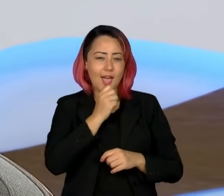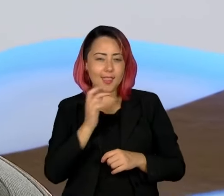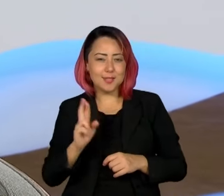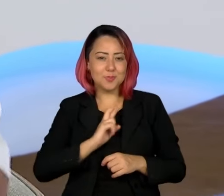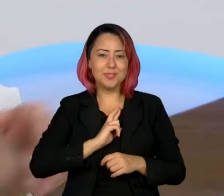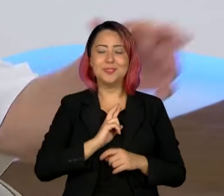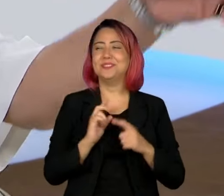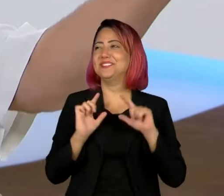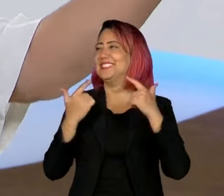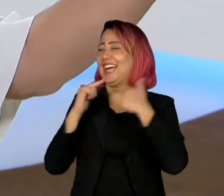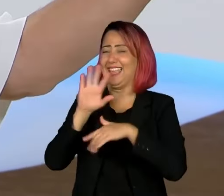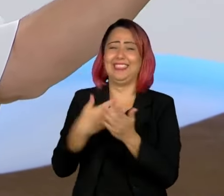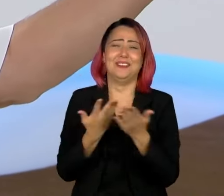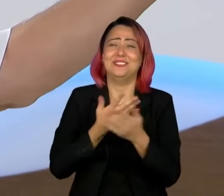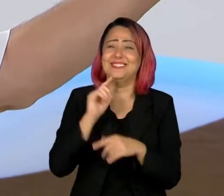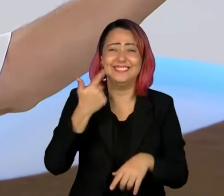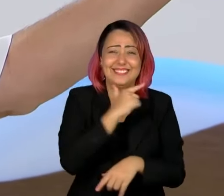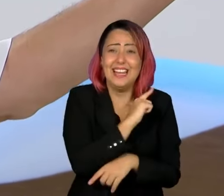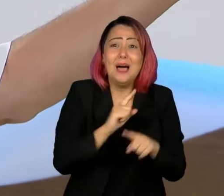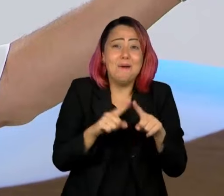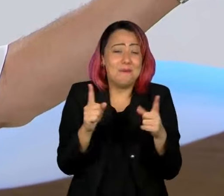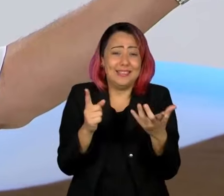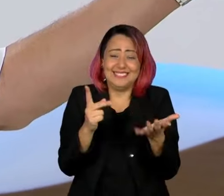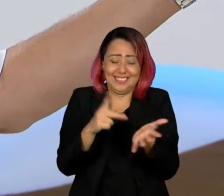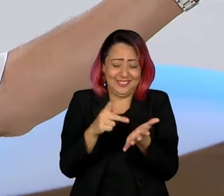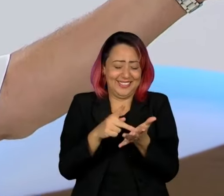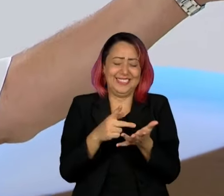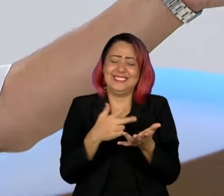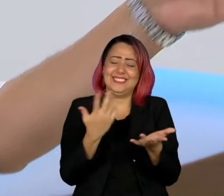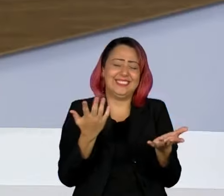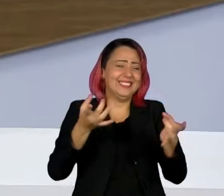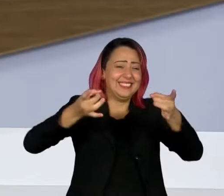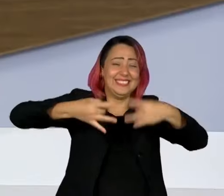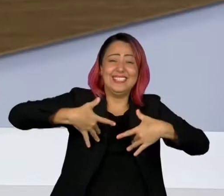maravilhoso. Mais cretino do que aquilo é impossível.